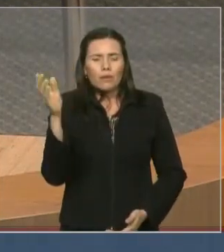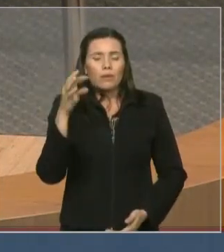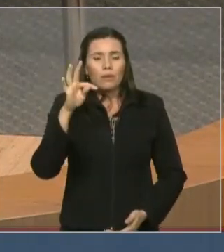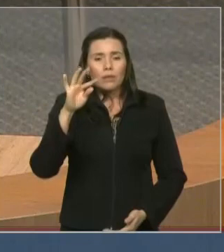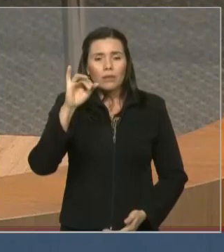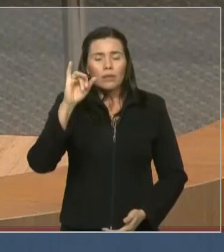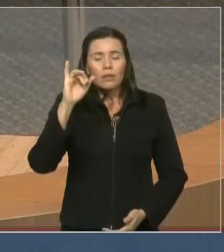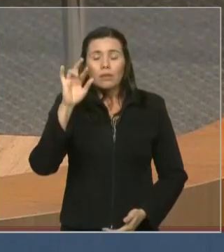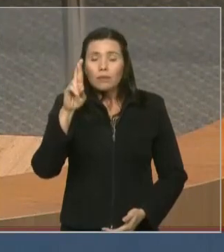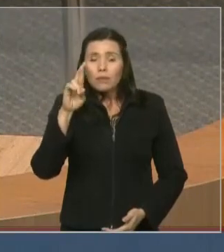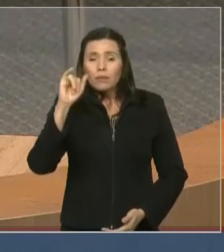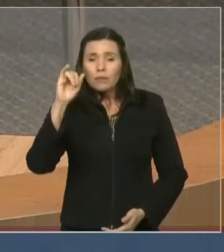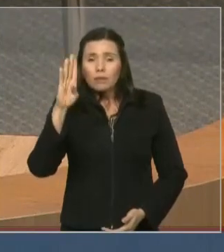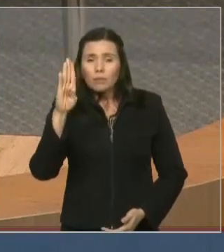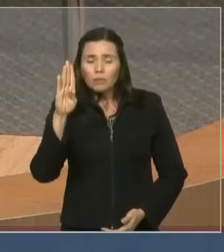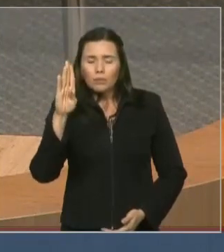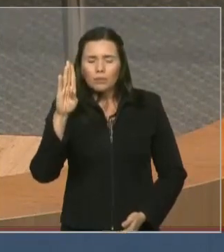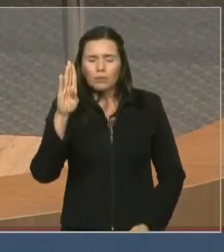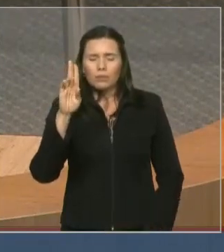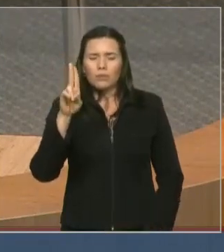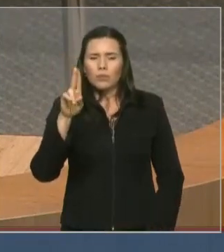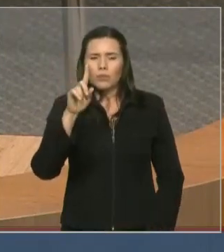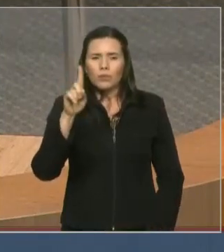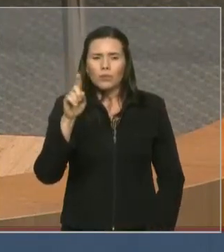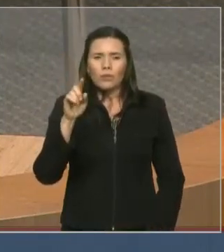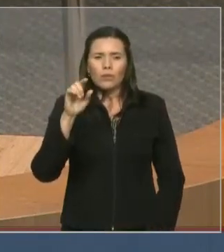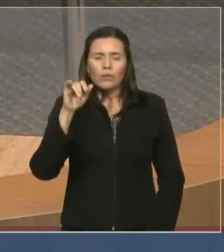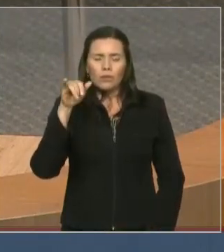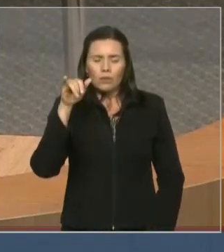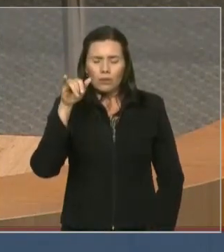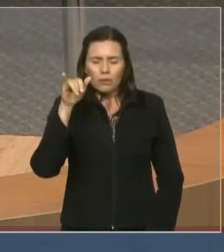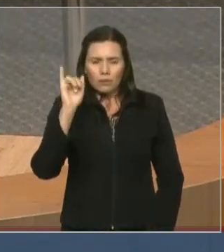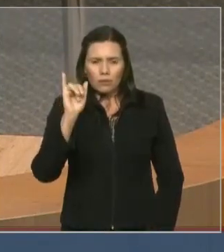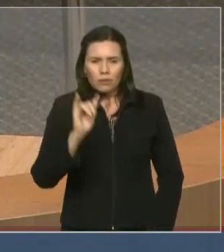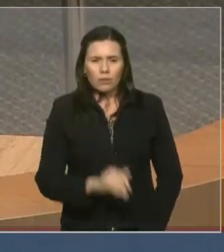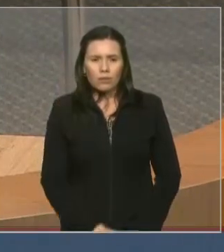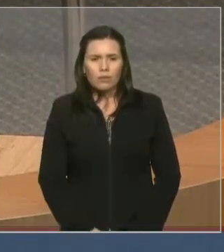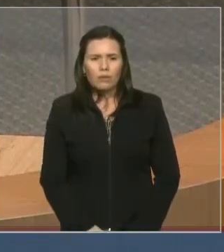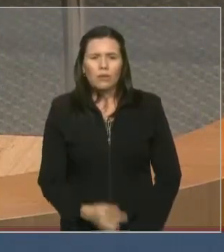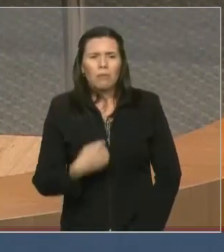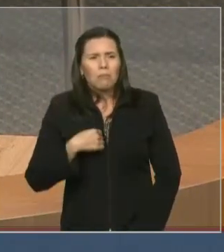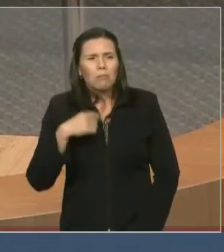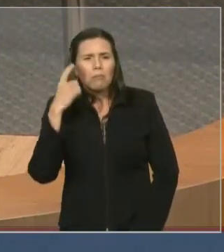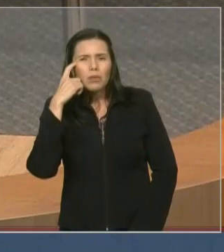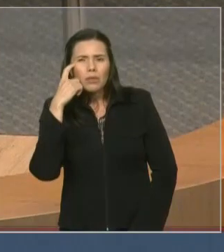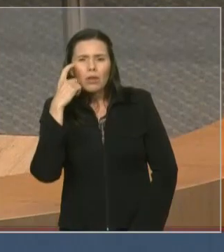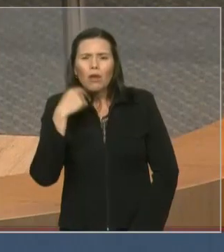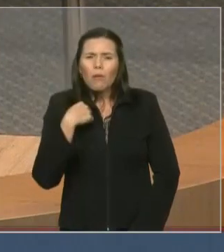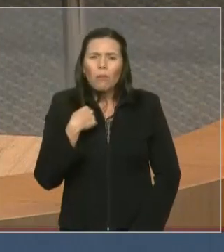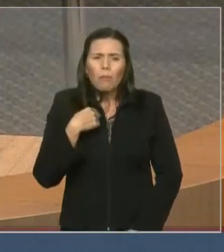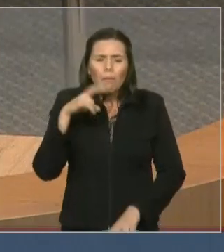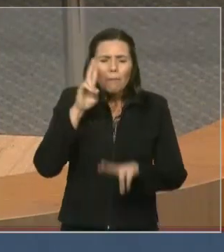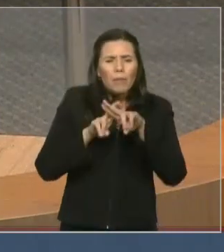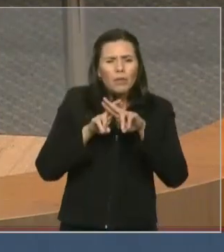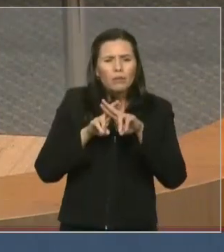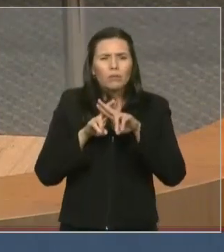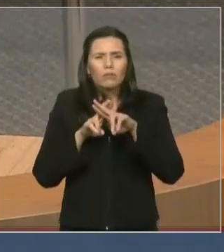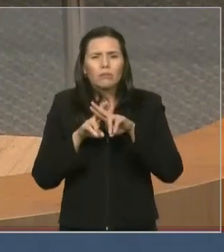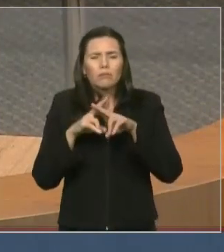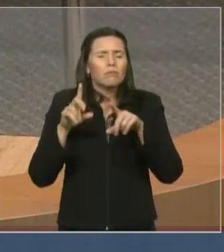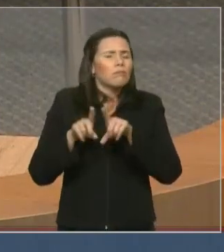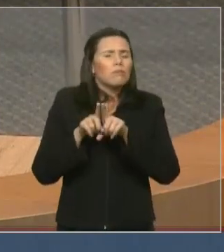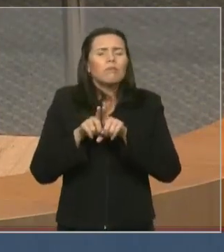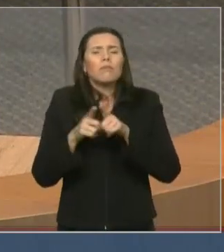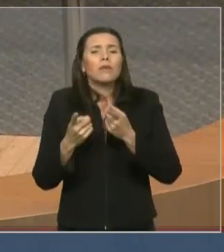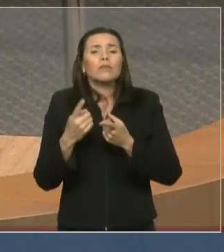Eu achava que aquilo ali... Eu ainda hoje ficava perguntando, mas eu estou preso mesmo? Eu fui caçado mesmo? Por quê? E aí eu devo